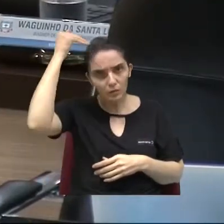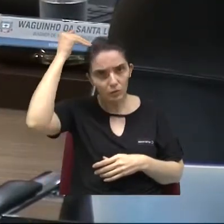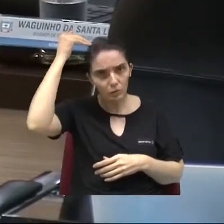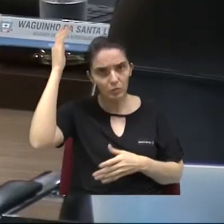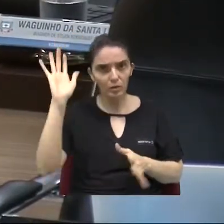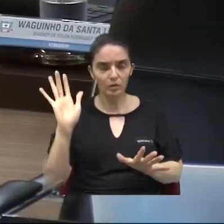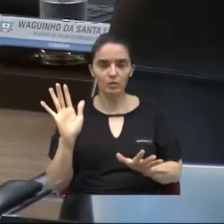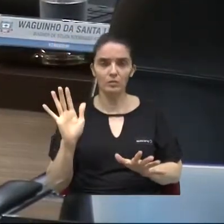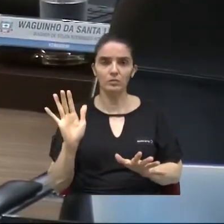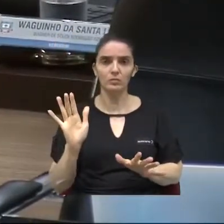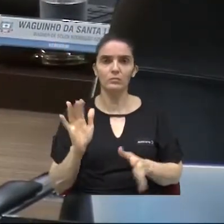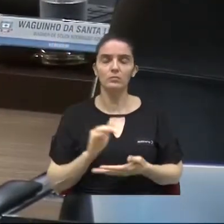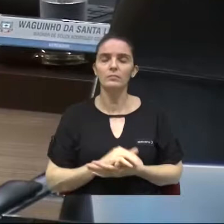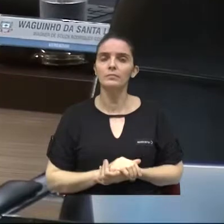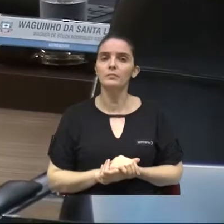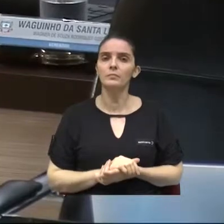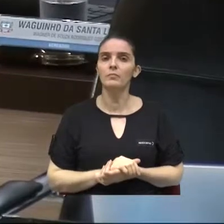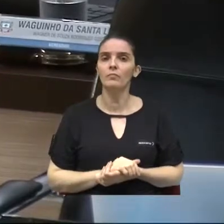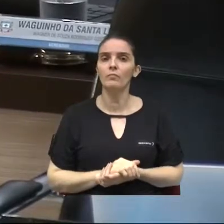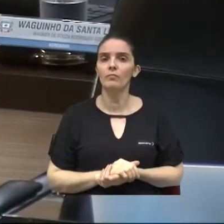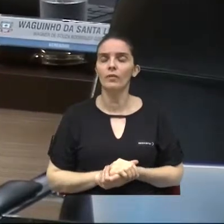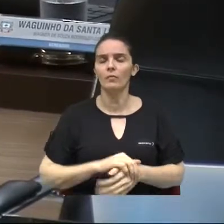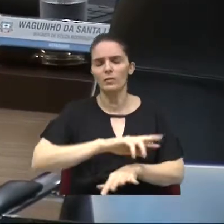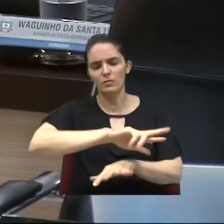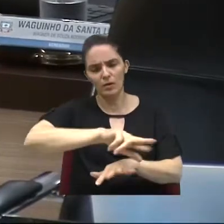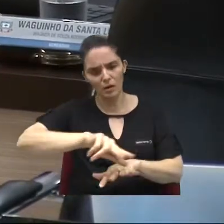já colocado por inúmeras vezes